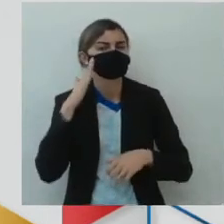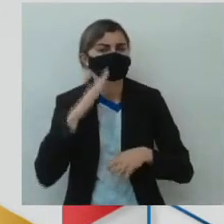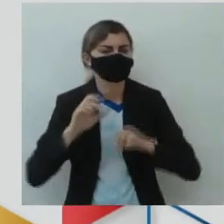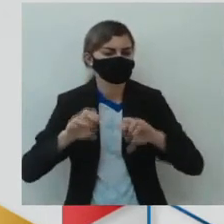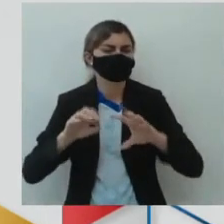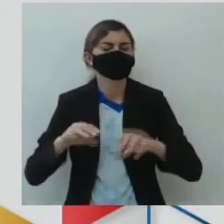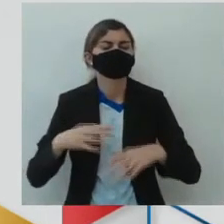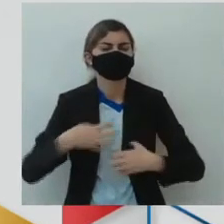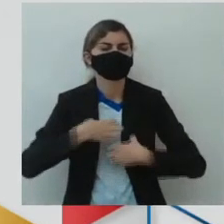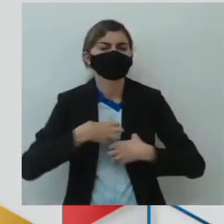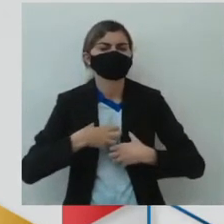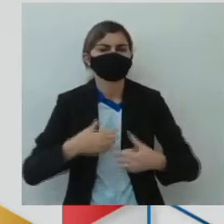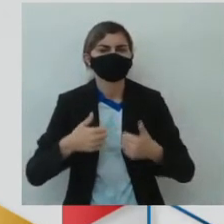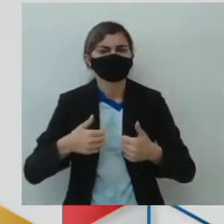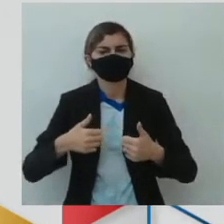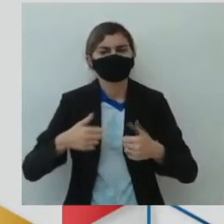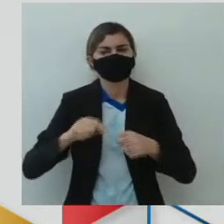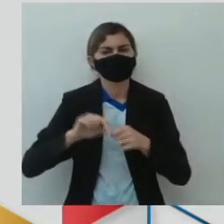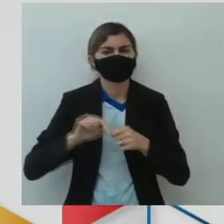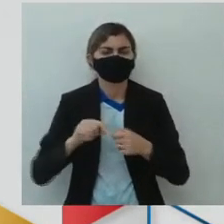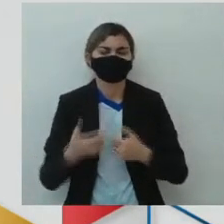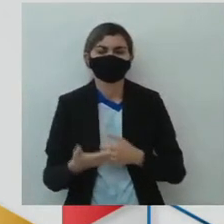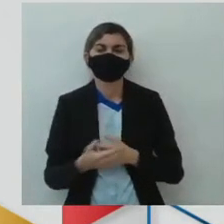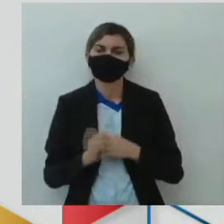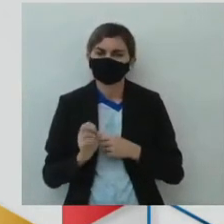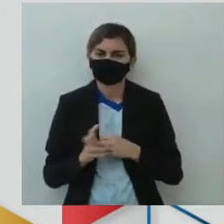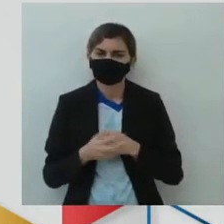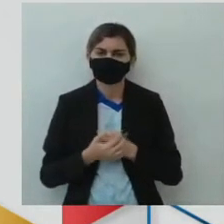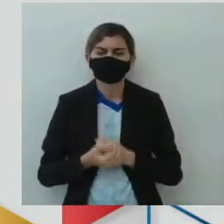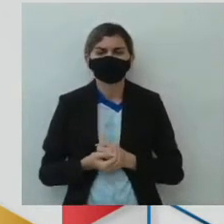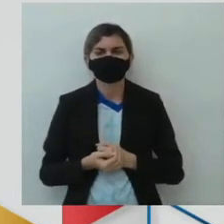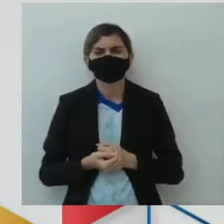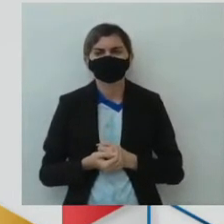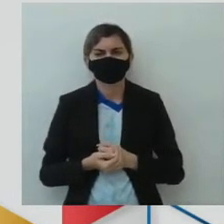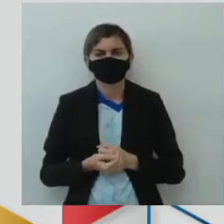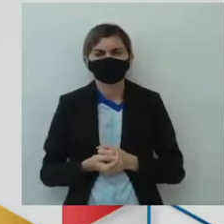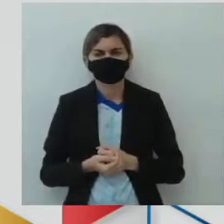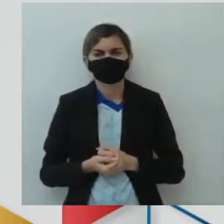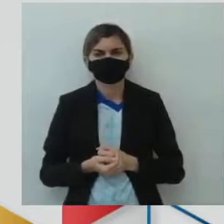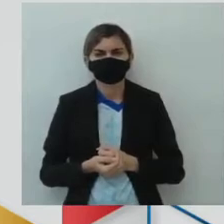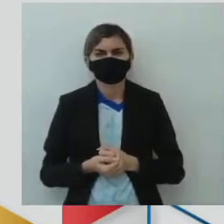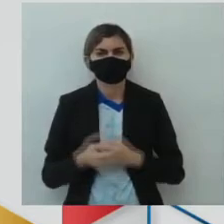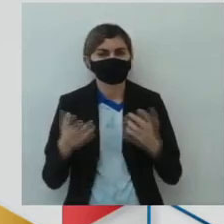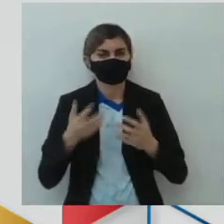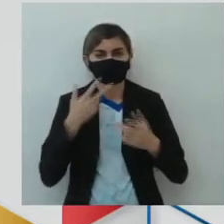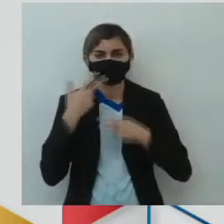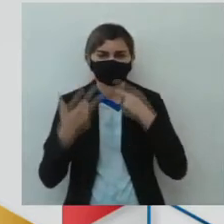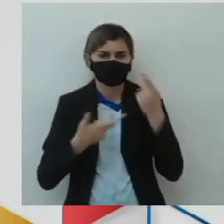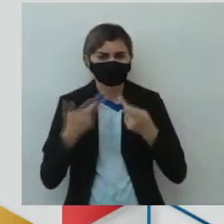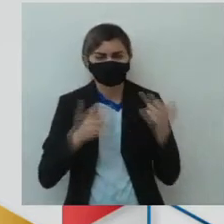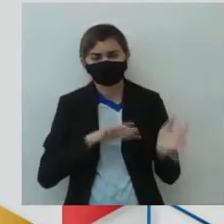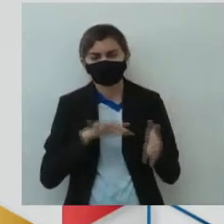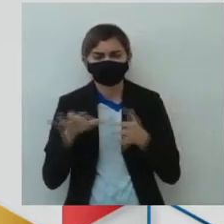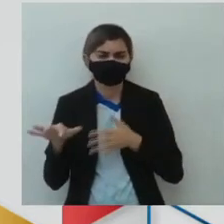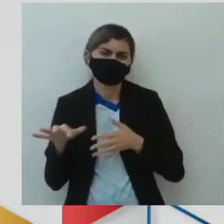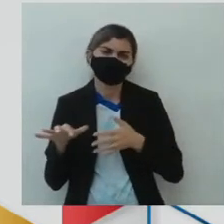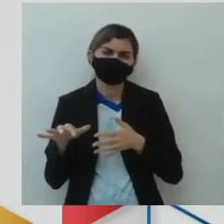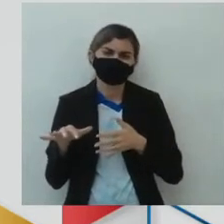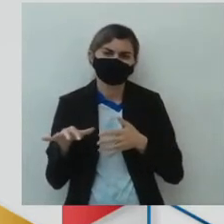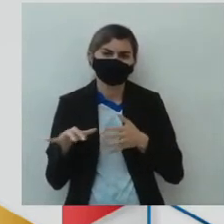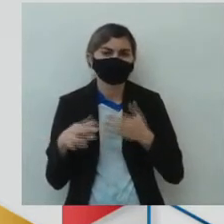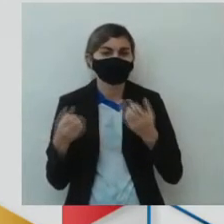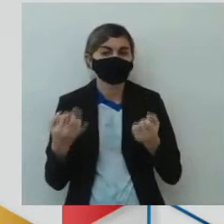ou se sinta empoderado a fazer OK agora vamos falar sobre a partir de